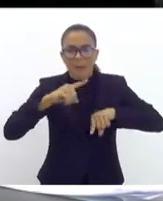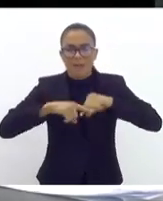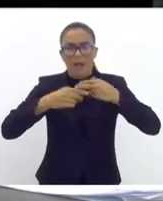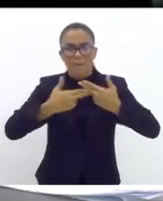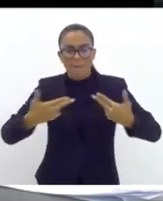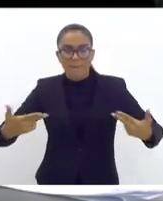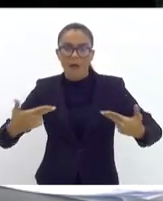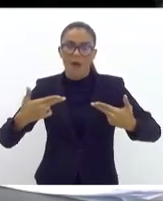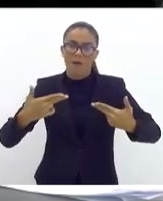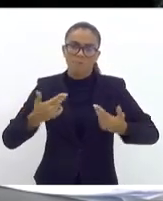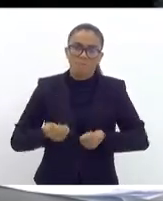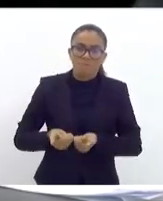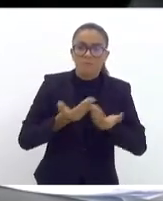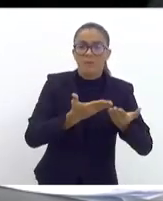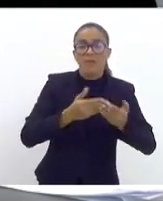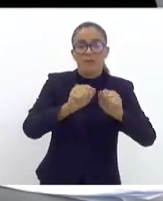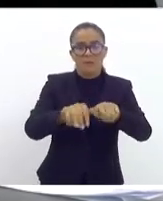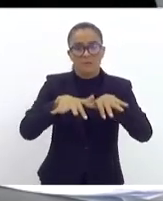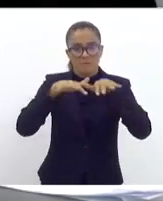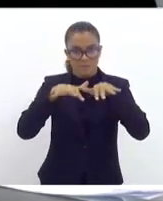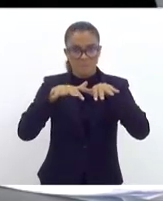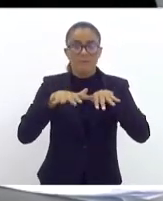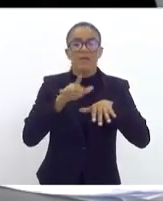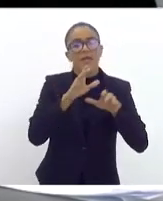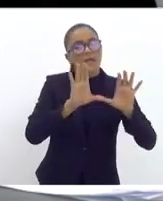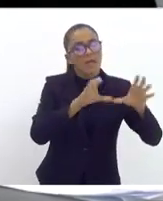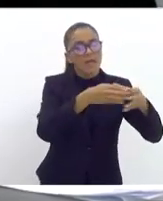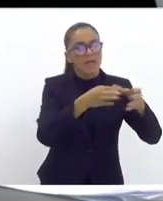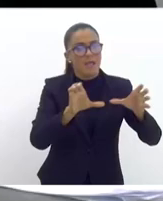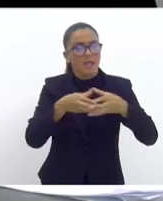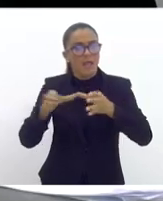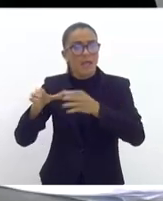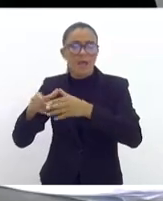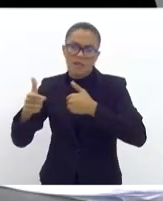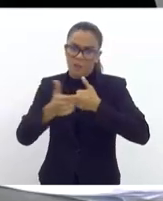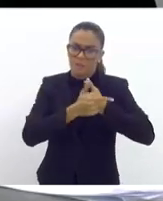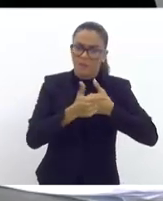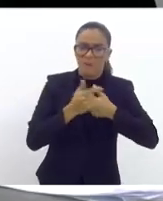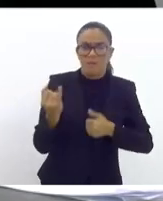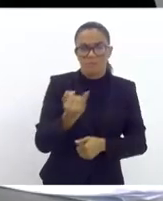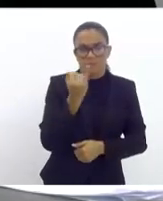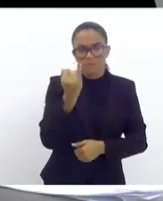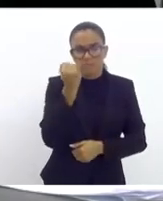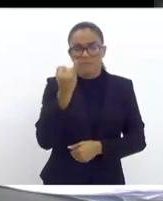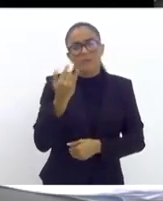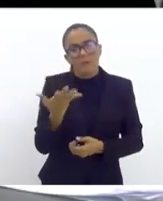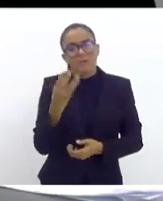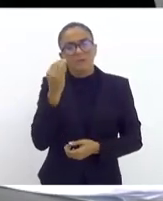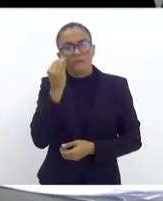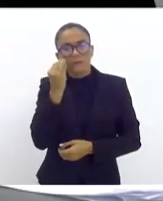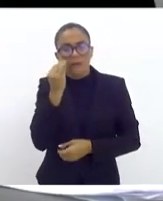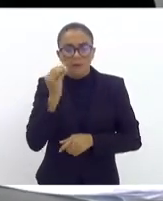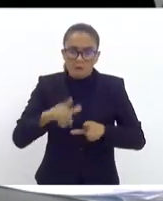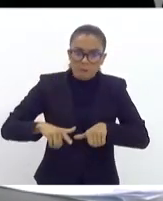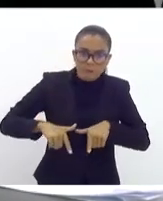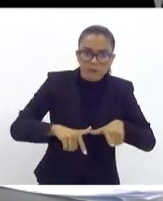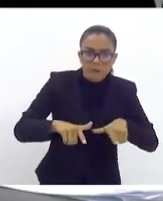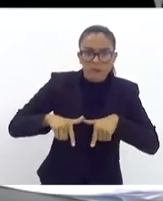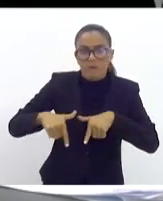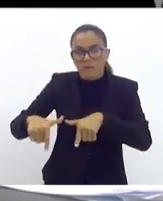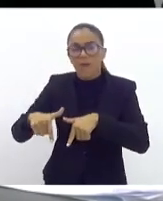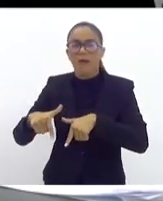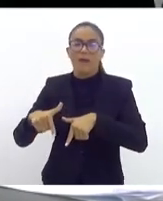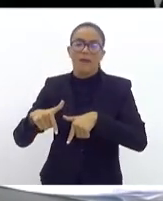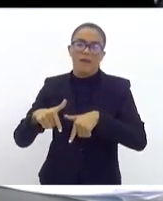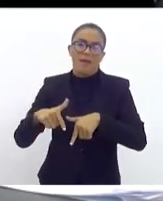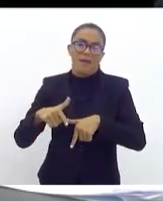de dar o papel importante que cada comissão tem nessa casa Né então temos tentado fazer essa presidência de forma